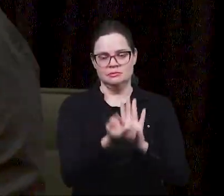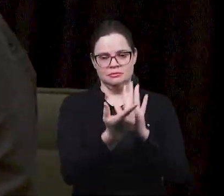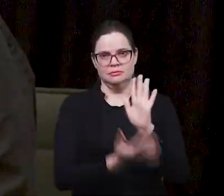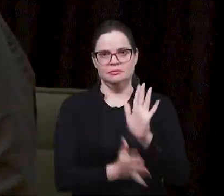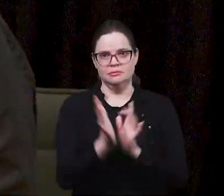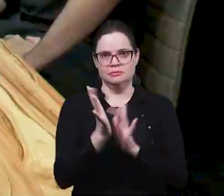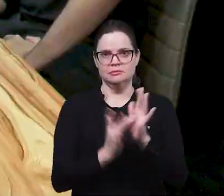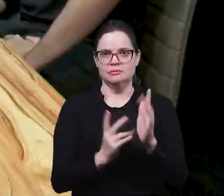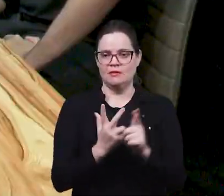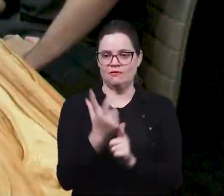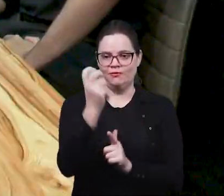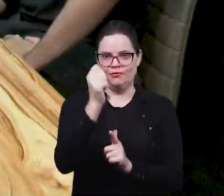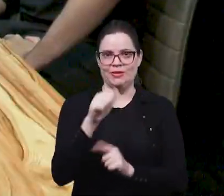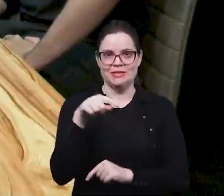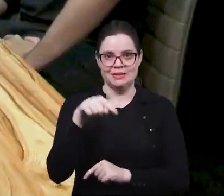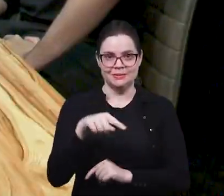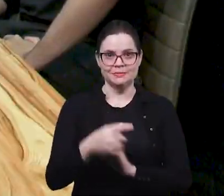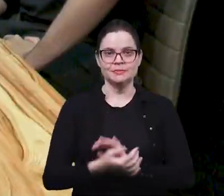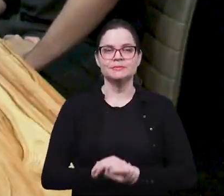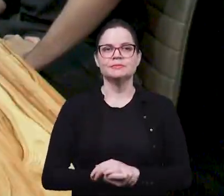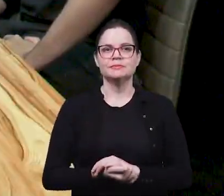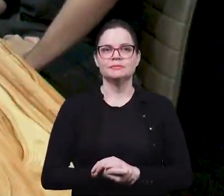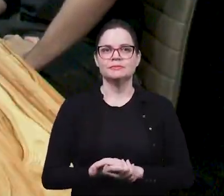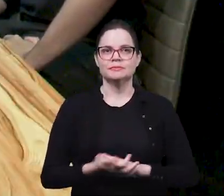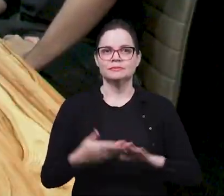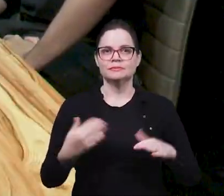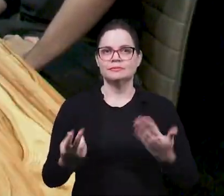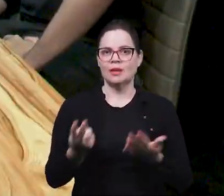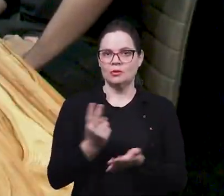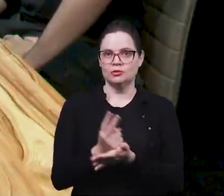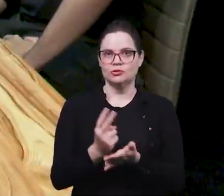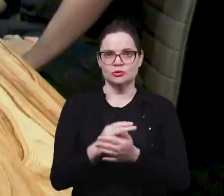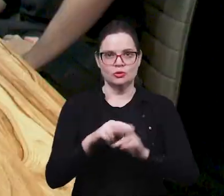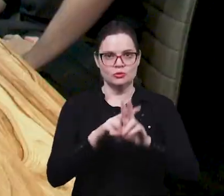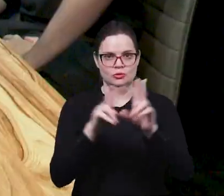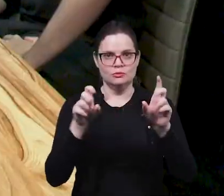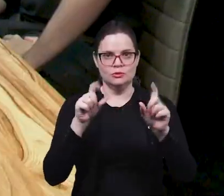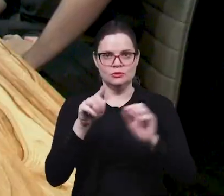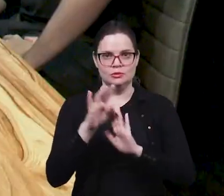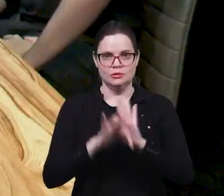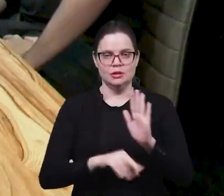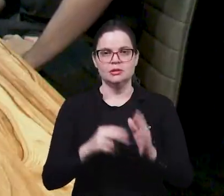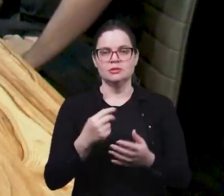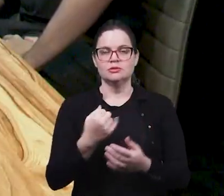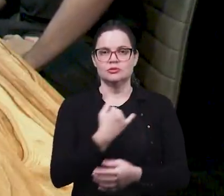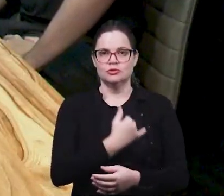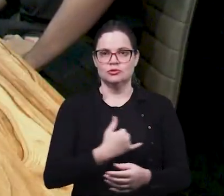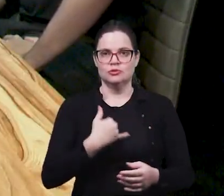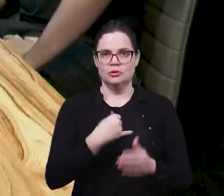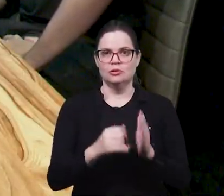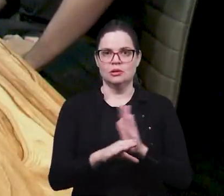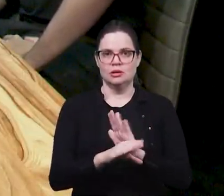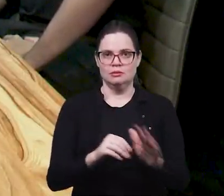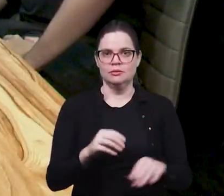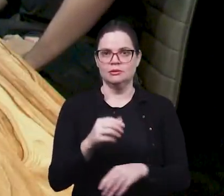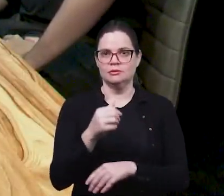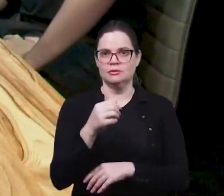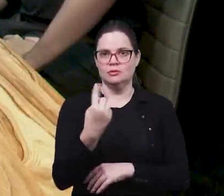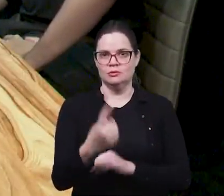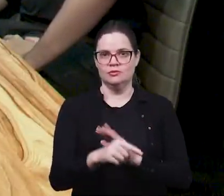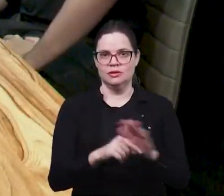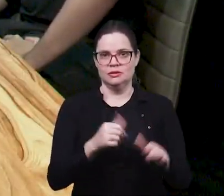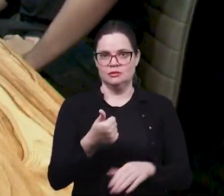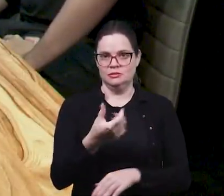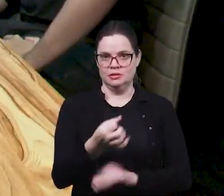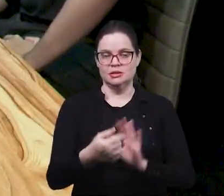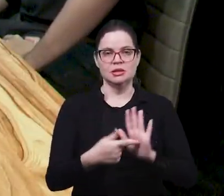Senhor Jesus. Então, Marcos, dando continuidade ao que você tinha falado sobre o texto de João 16, no mundo tereis aflições, mas tende bom